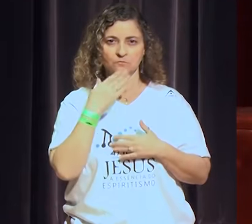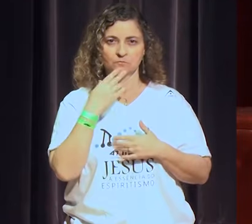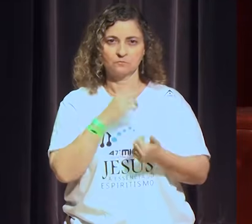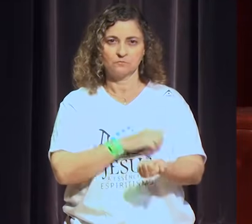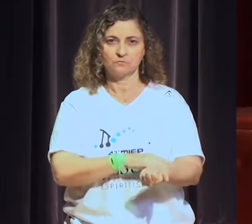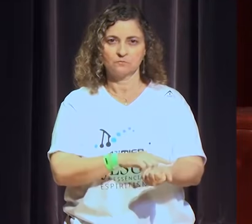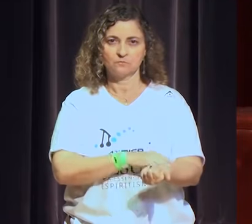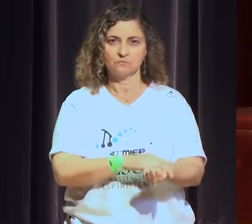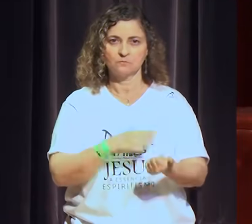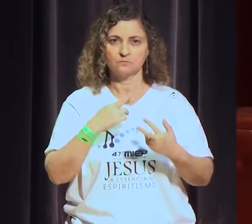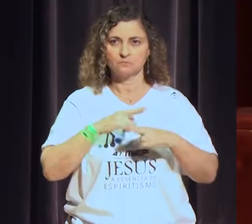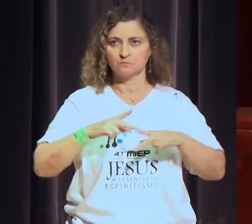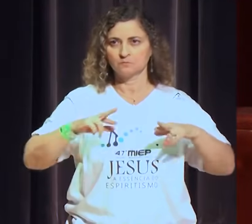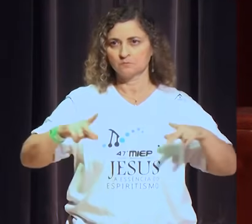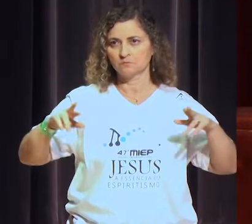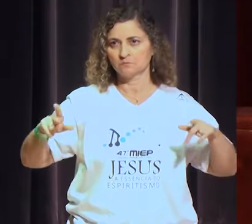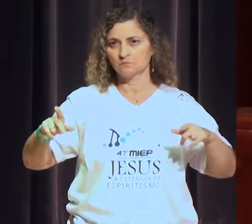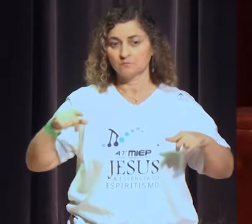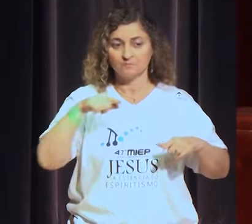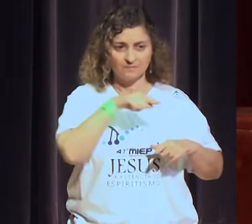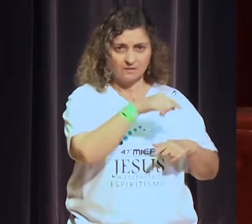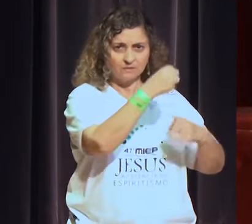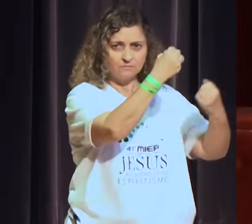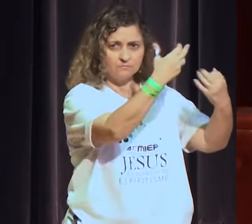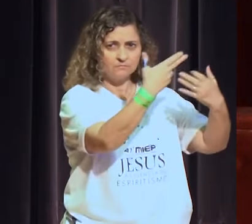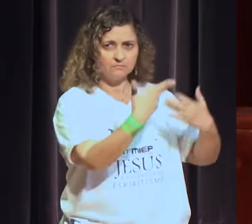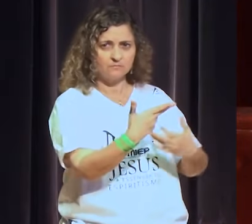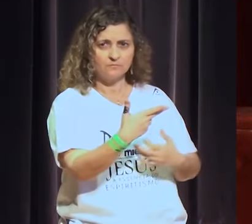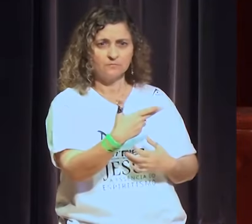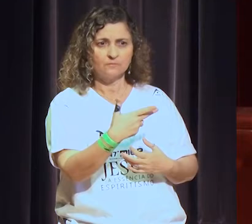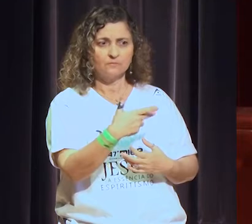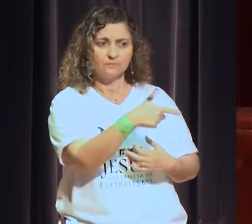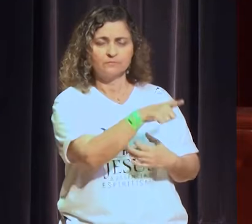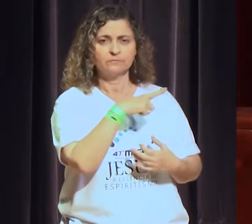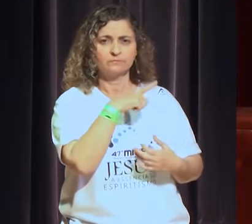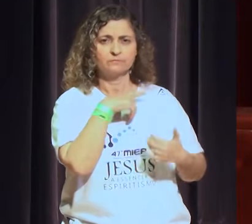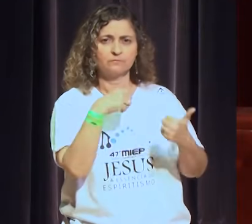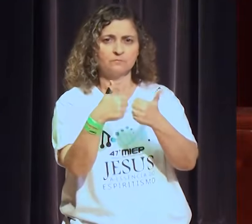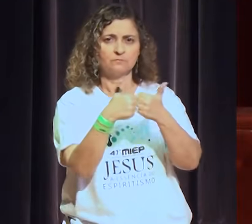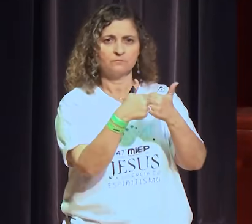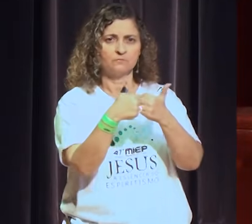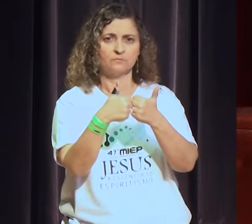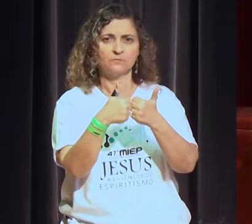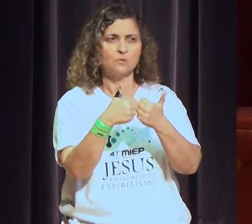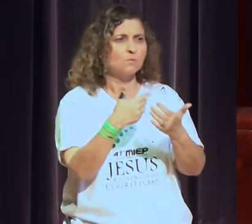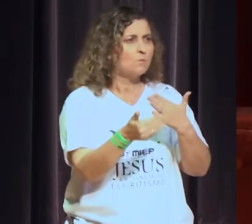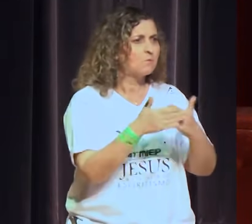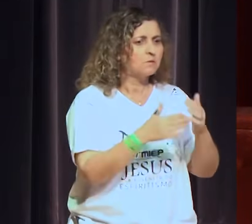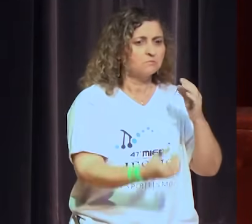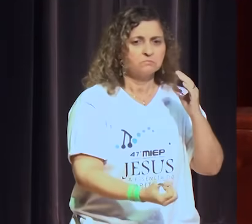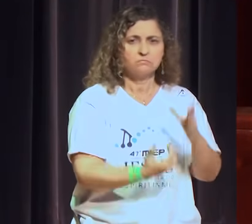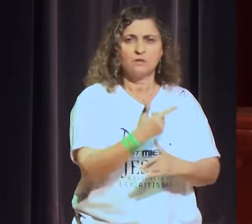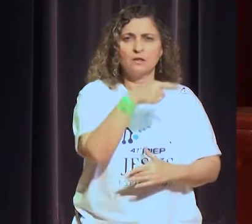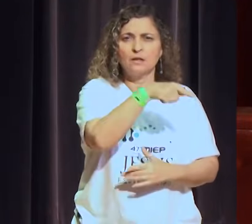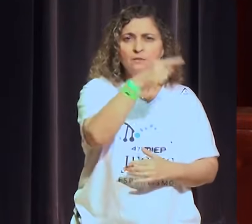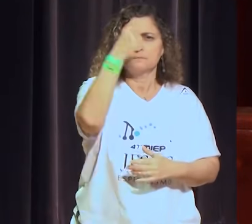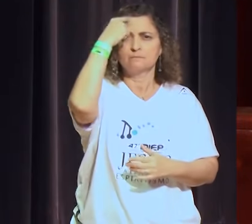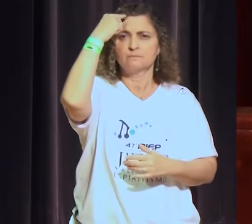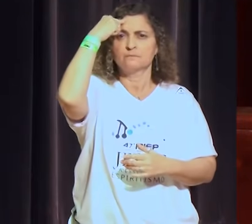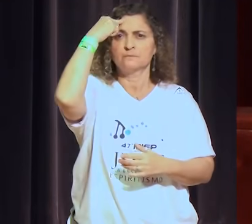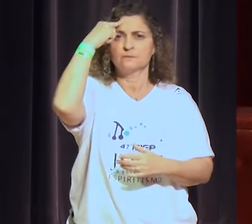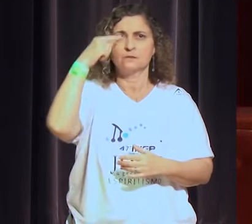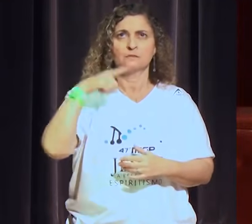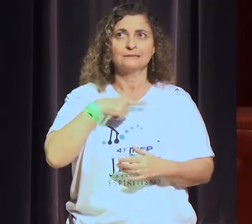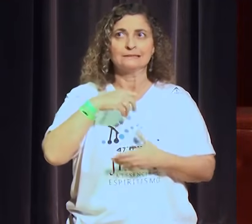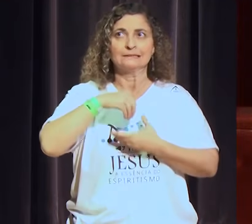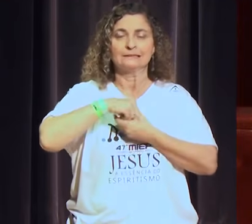que tudo dele, toda doença, que tem um resfriado, ele, acho que eu estou com câncer. Tem por conta, acho